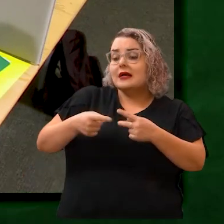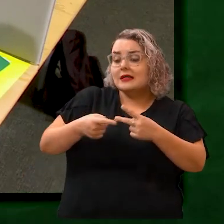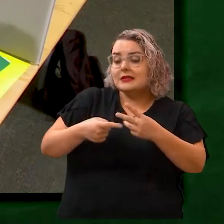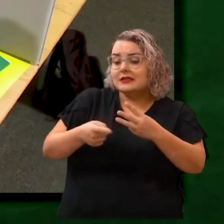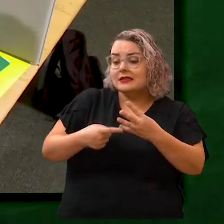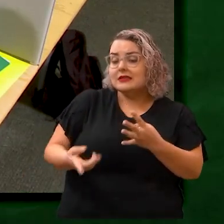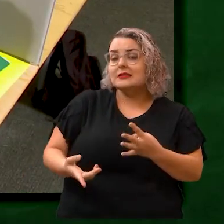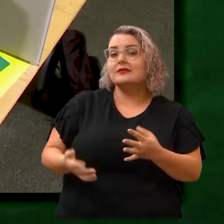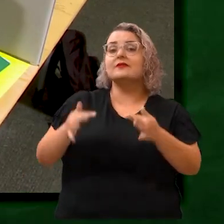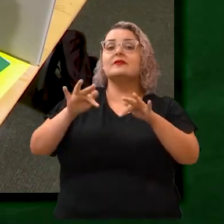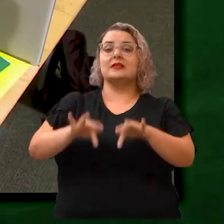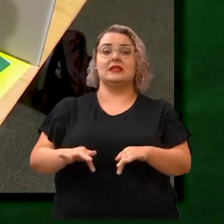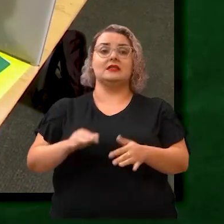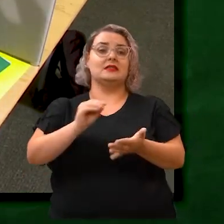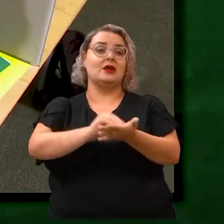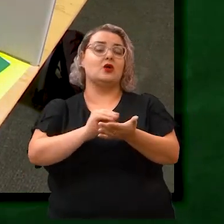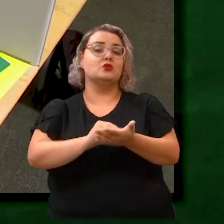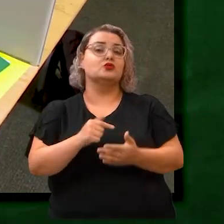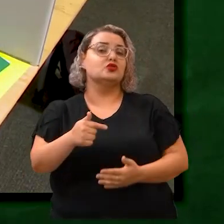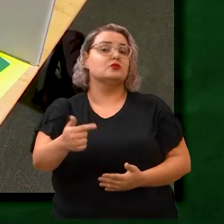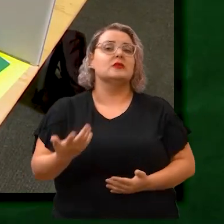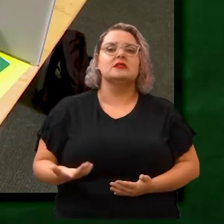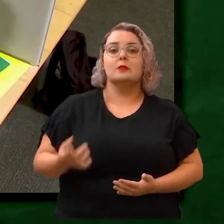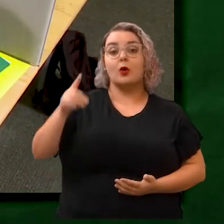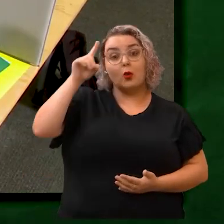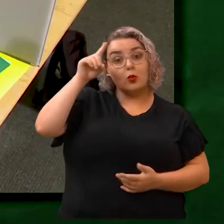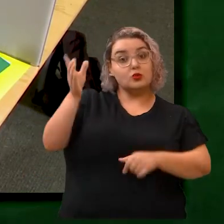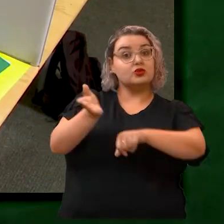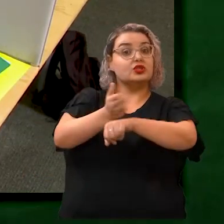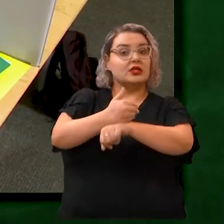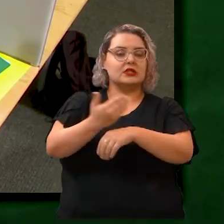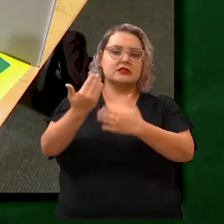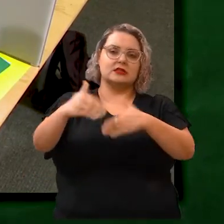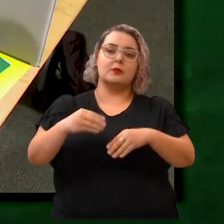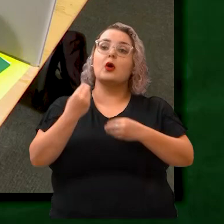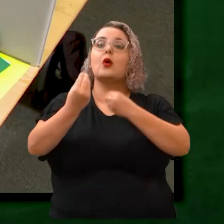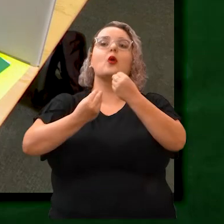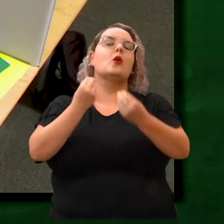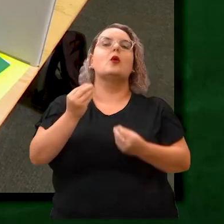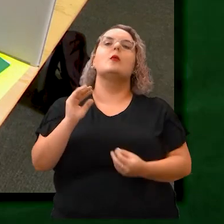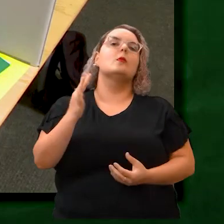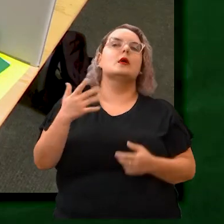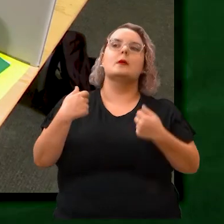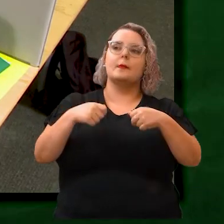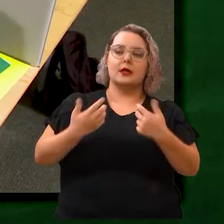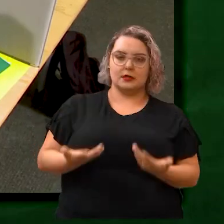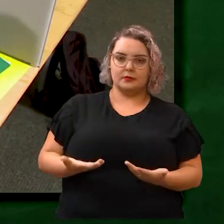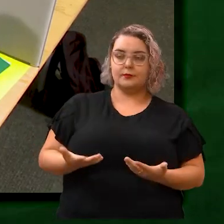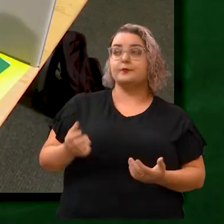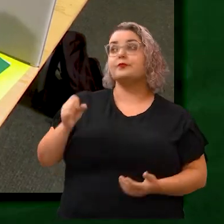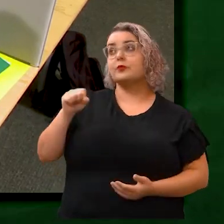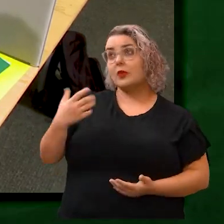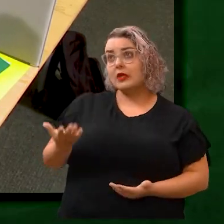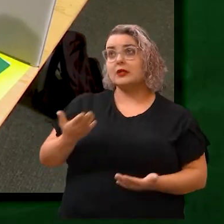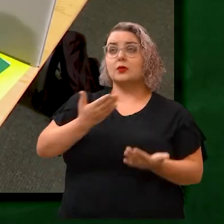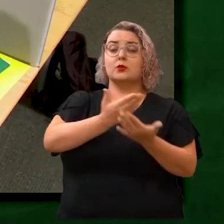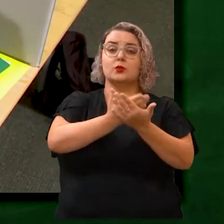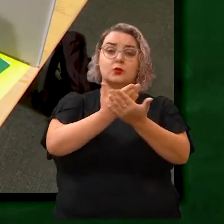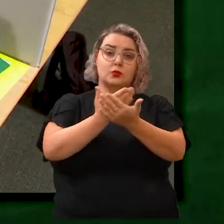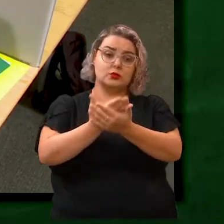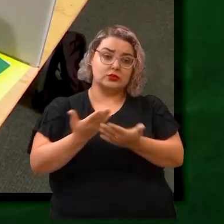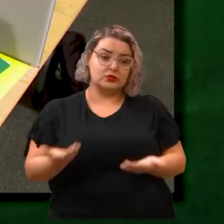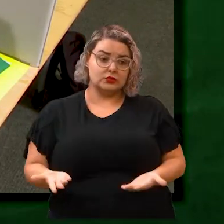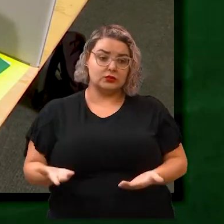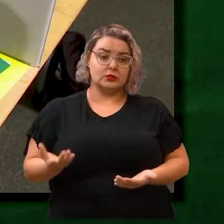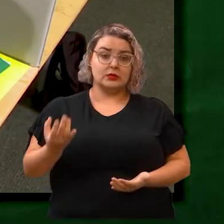as duas três últimas semanas a última semana o dia que antecede a prova como que tem que ser esse estudo sim olha o estudo